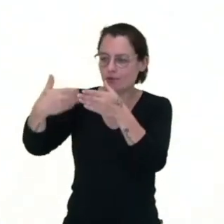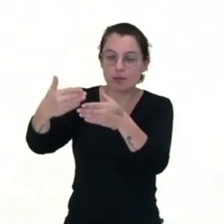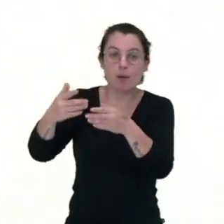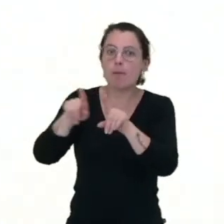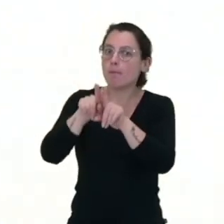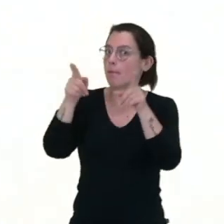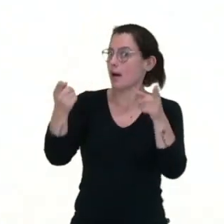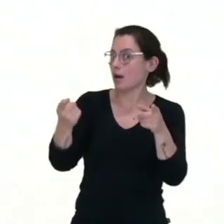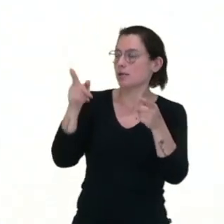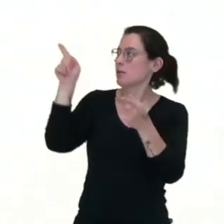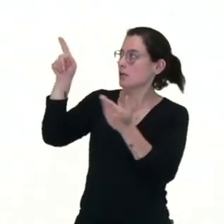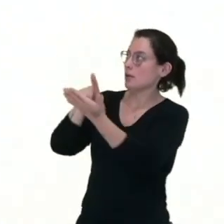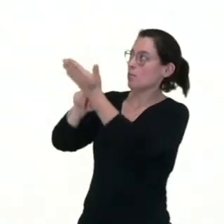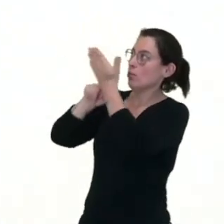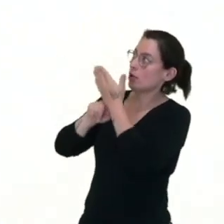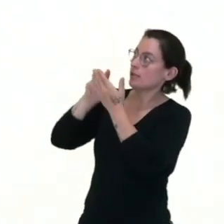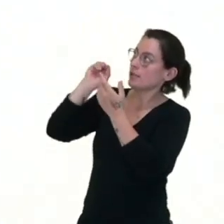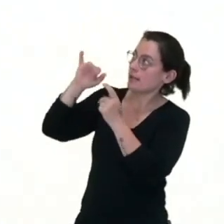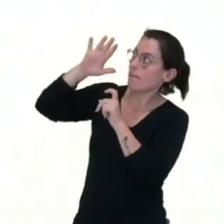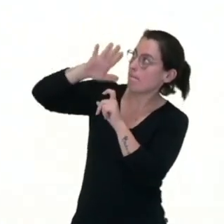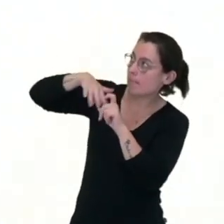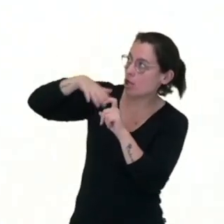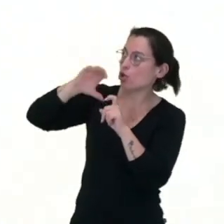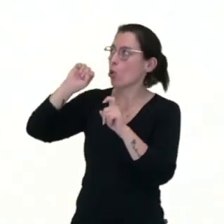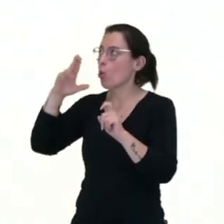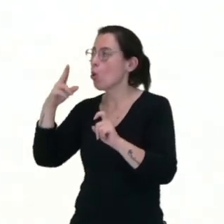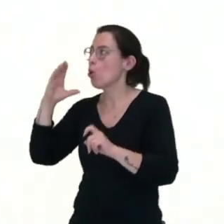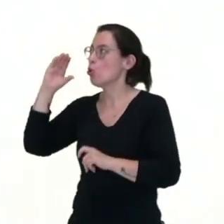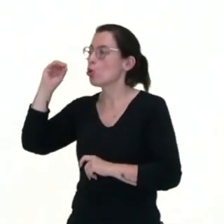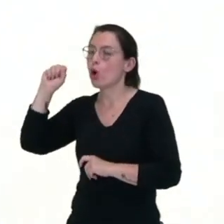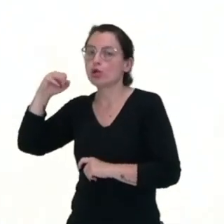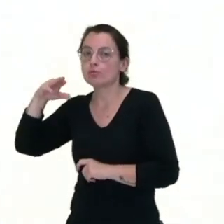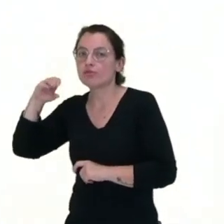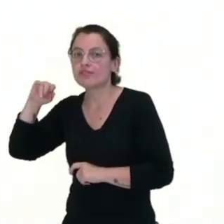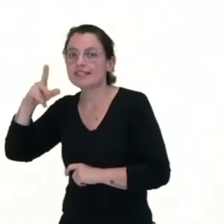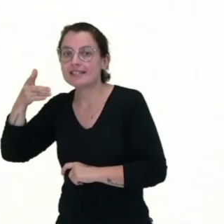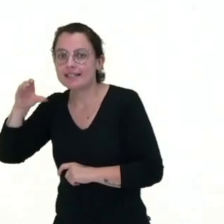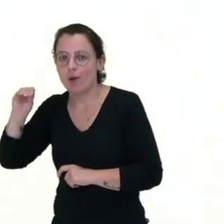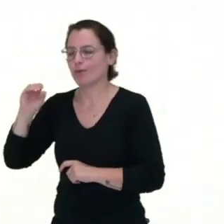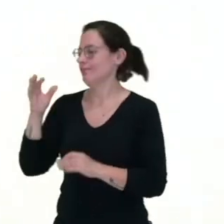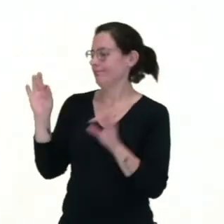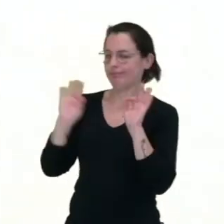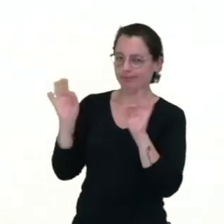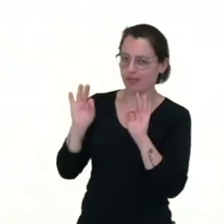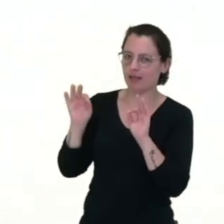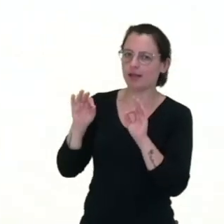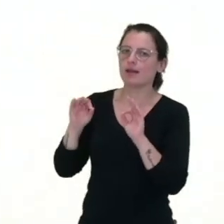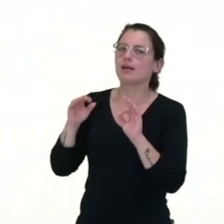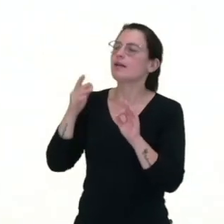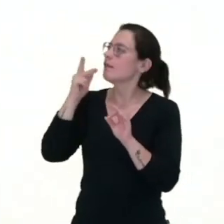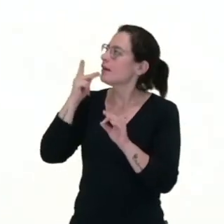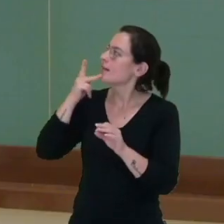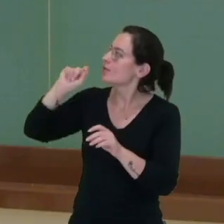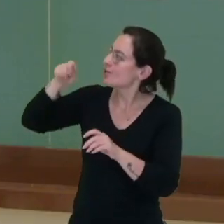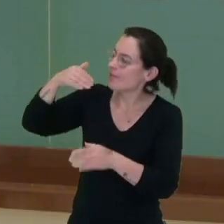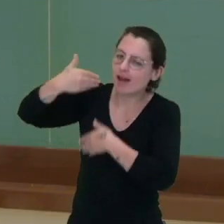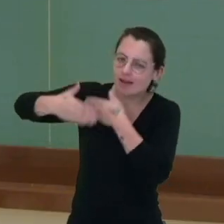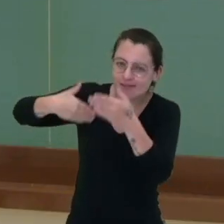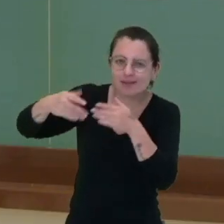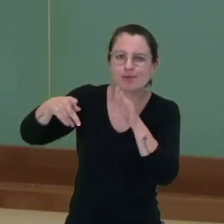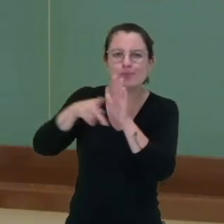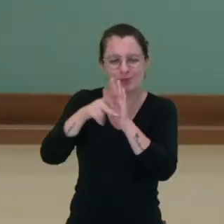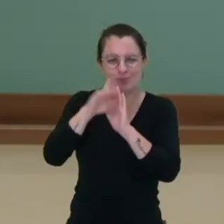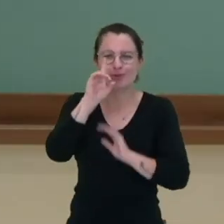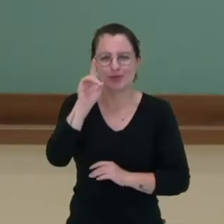define qual, né, mito ou cosmovisão é trabalhado ali, e é apresentado o evolucionismo baseado, portanto, na teoria